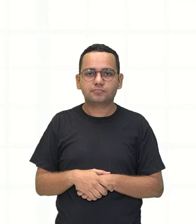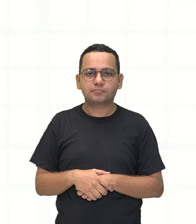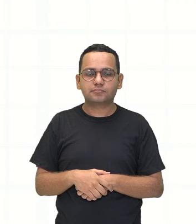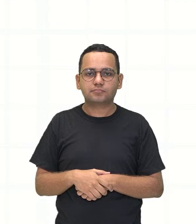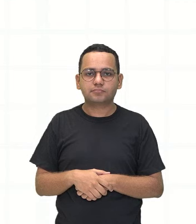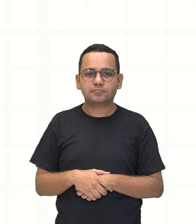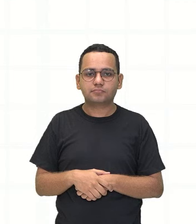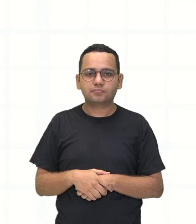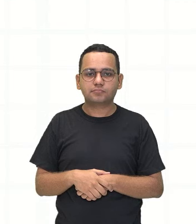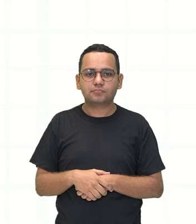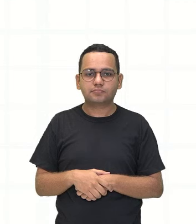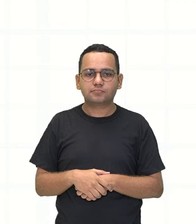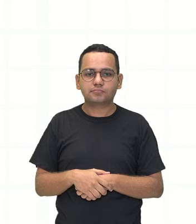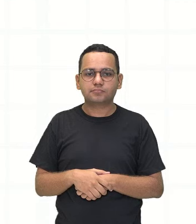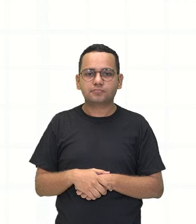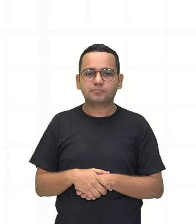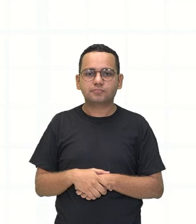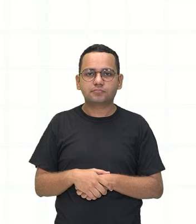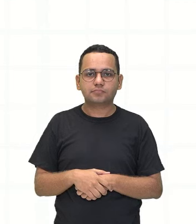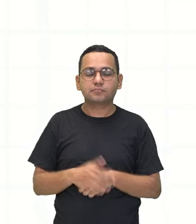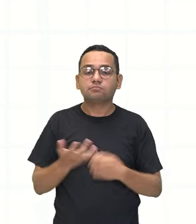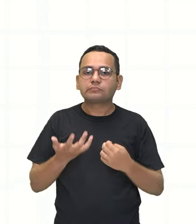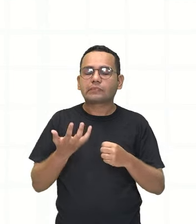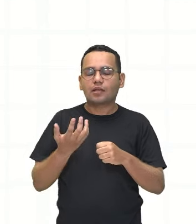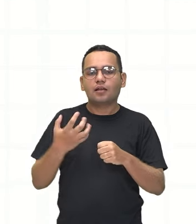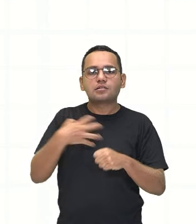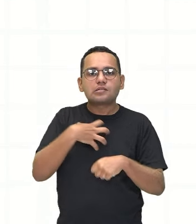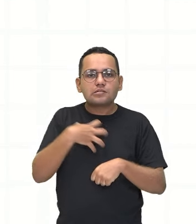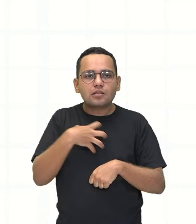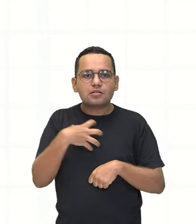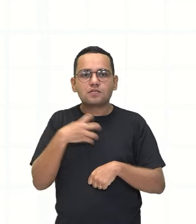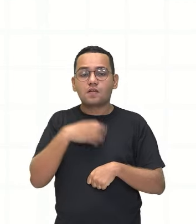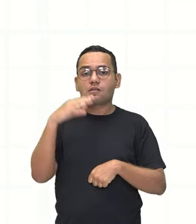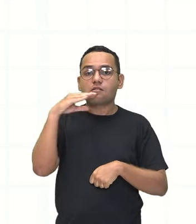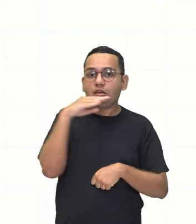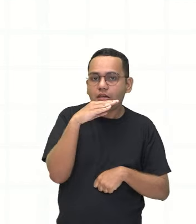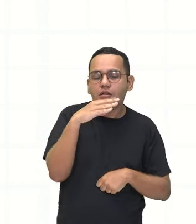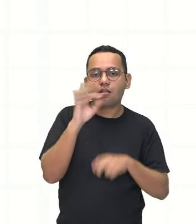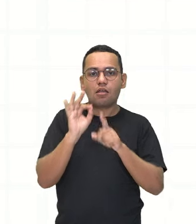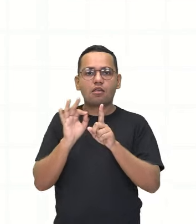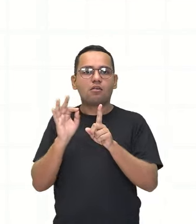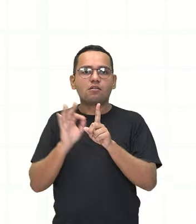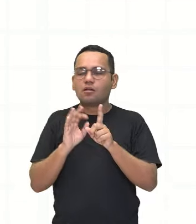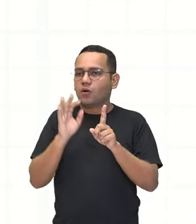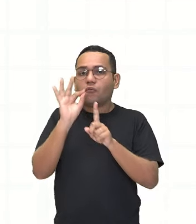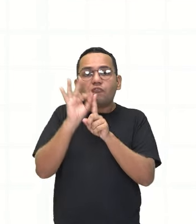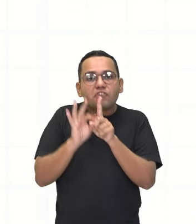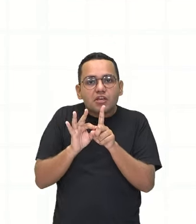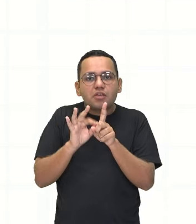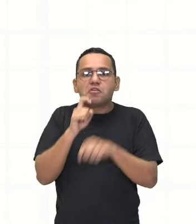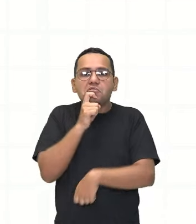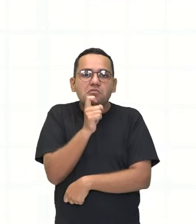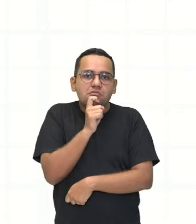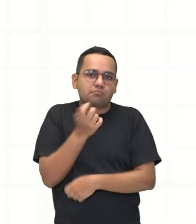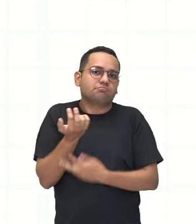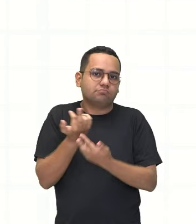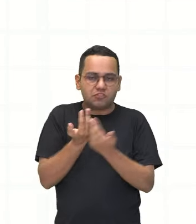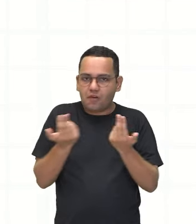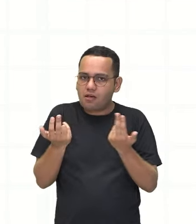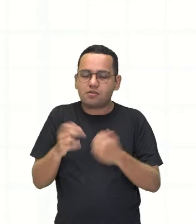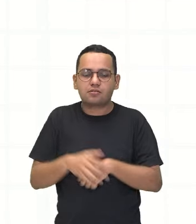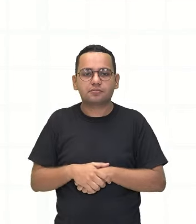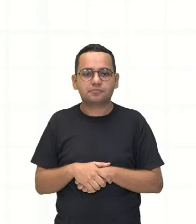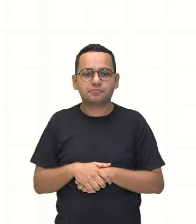as nossas sensações de quente, frio, né? Então, o substantivo abstrato está muito relacionado com nós,